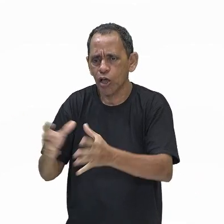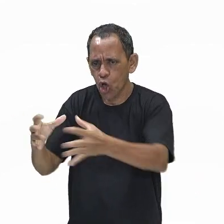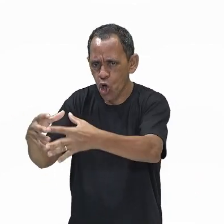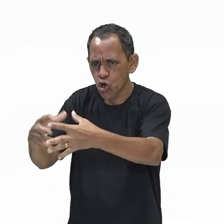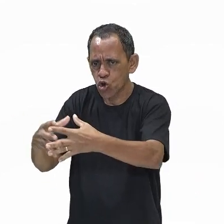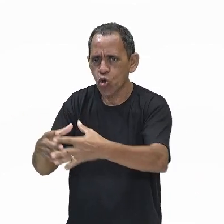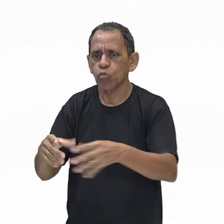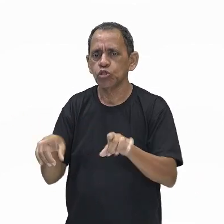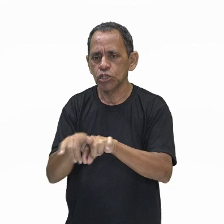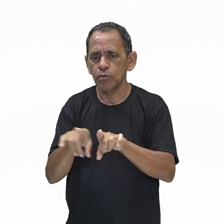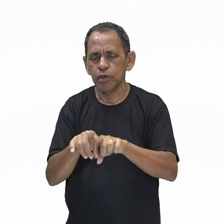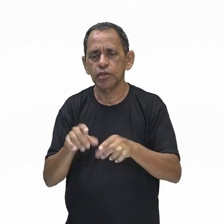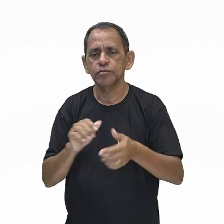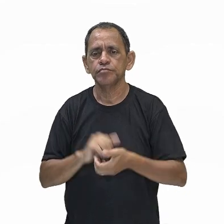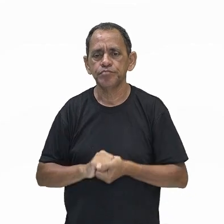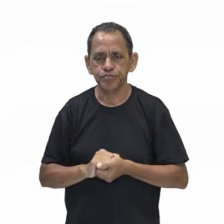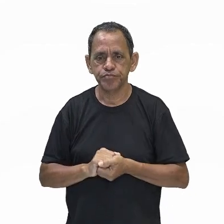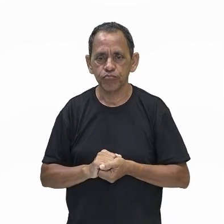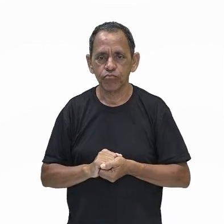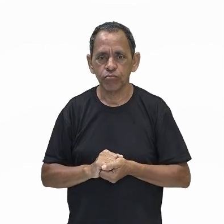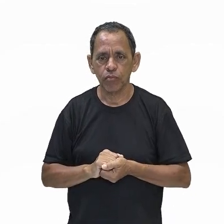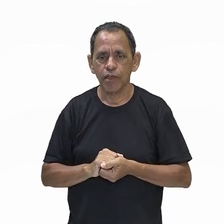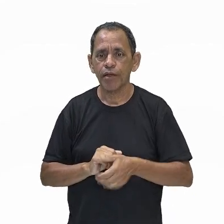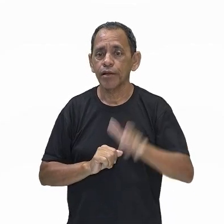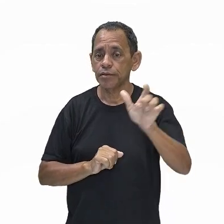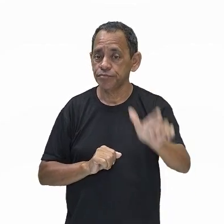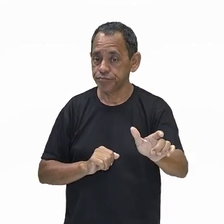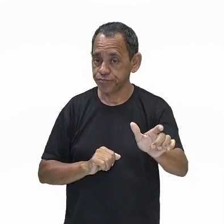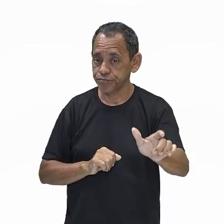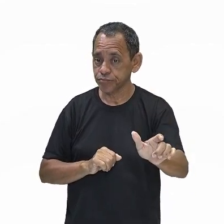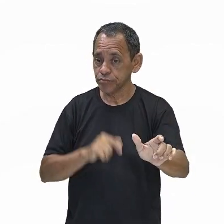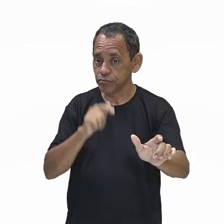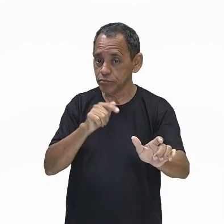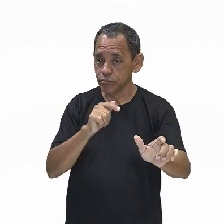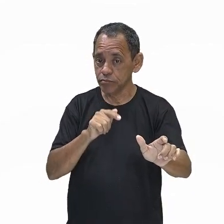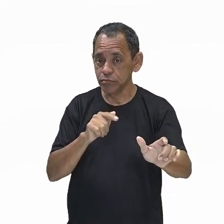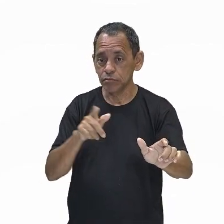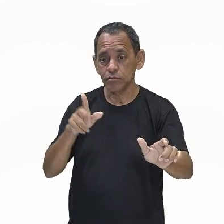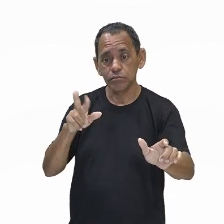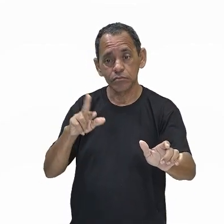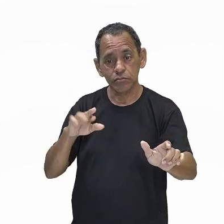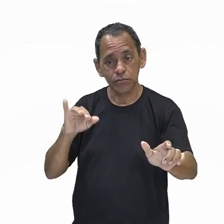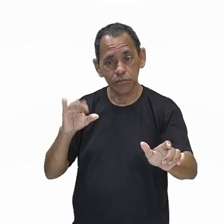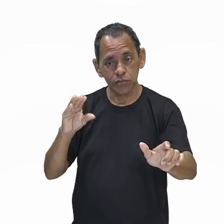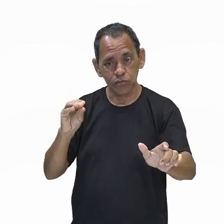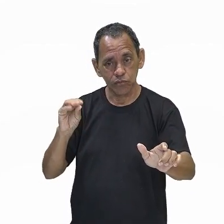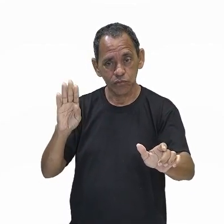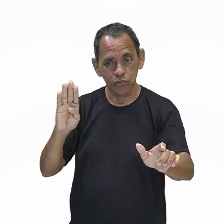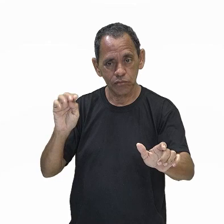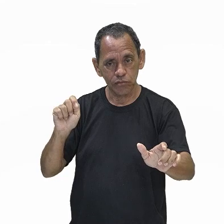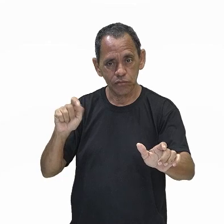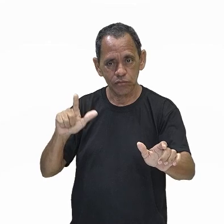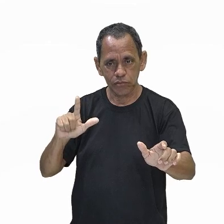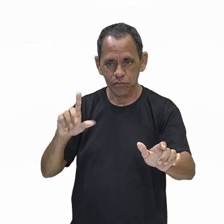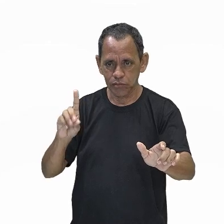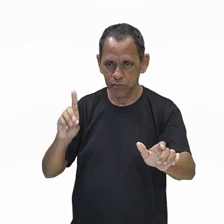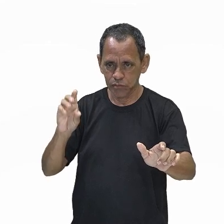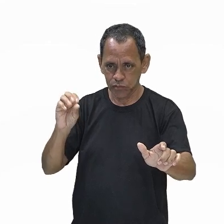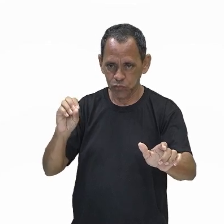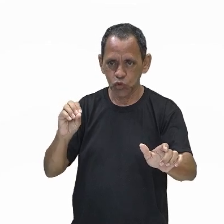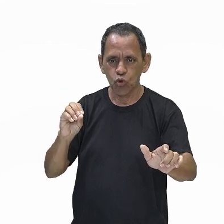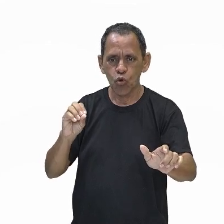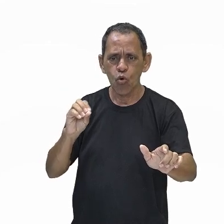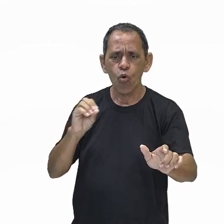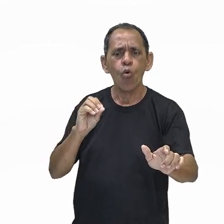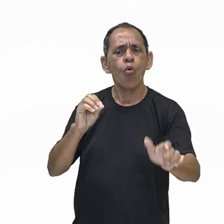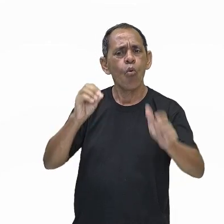Góes, amigo confidente de Riobaldo, que é para quem o Riobaldo está contando toda essa história, certo? Muito